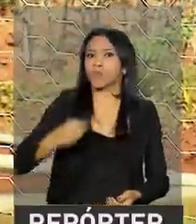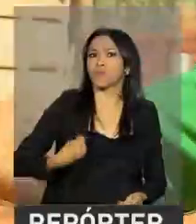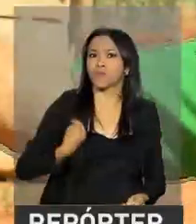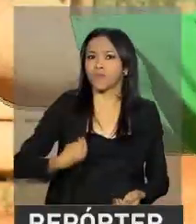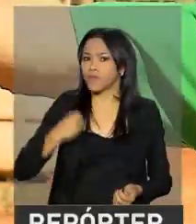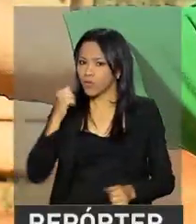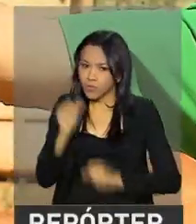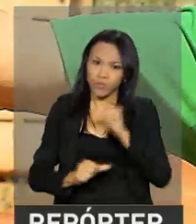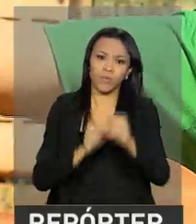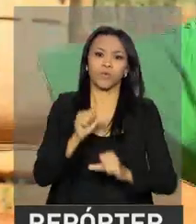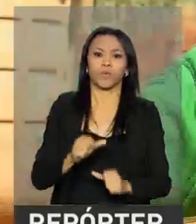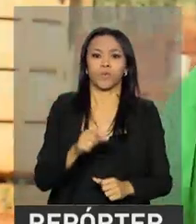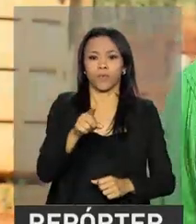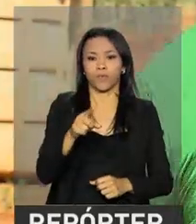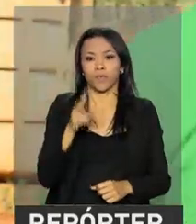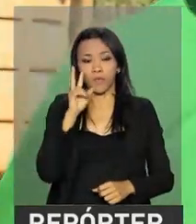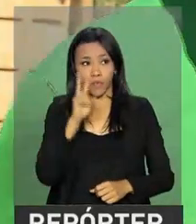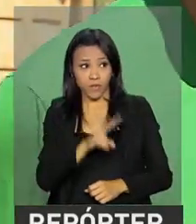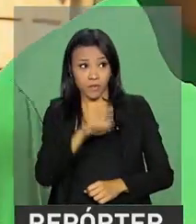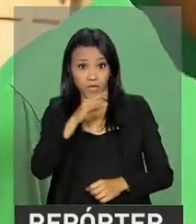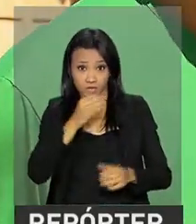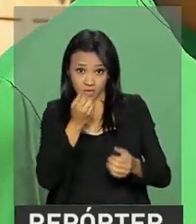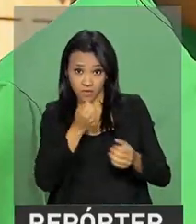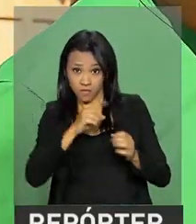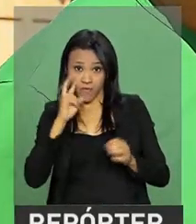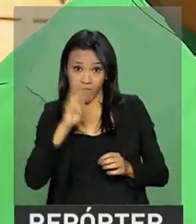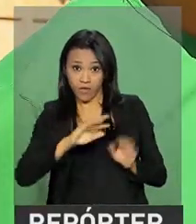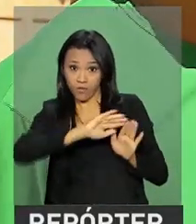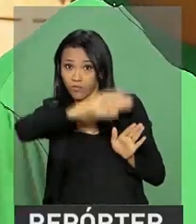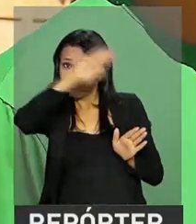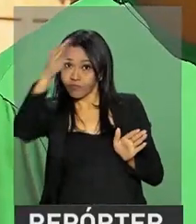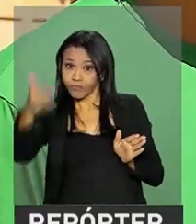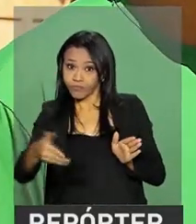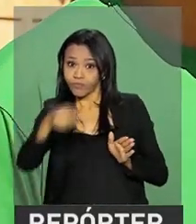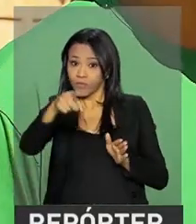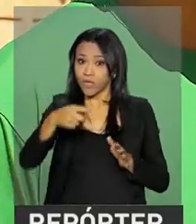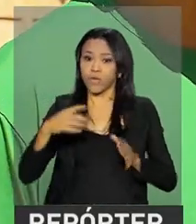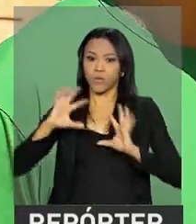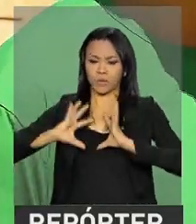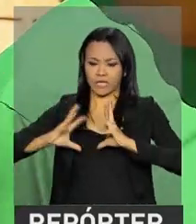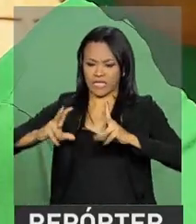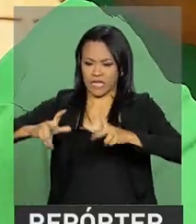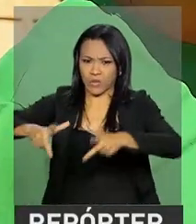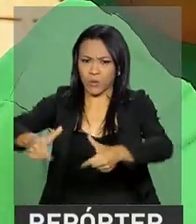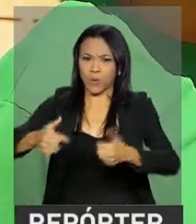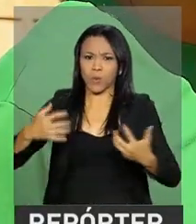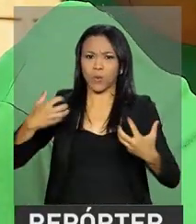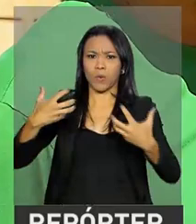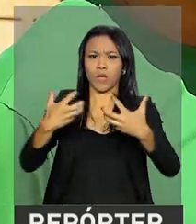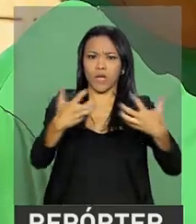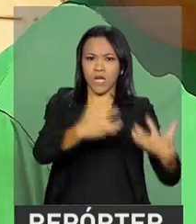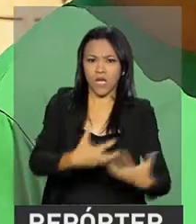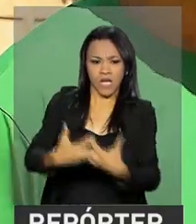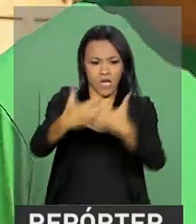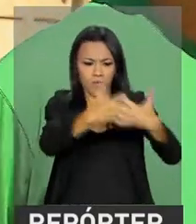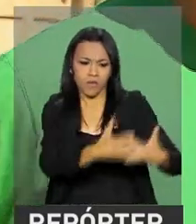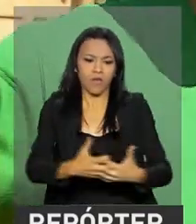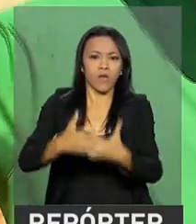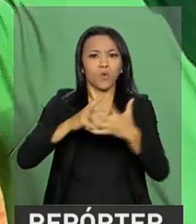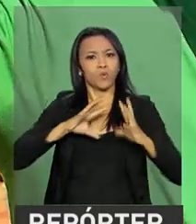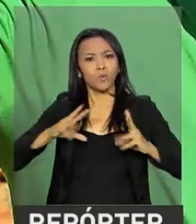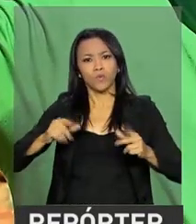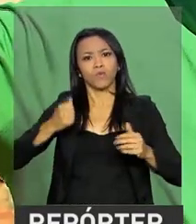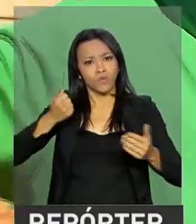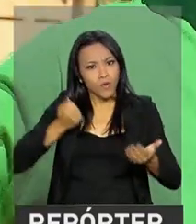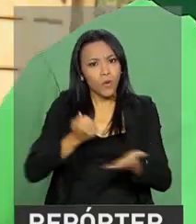esse galpão o veículo é do pronaf tratou foi comprado um crédito pronaf camião foi comprado concreto por lá e eu